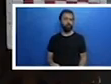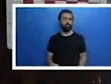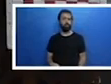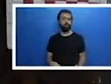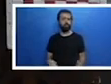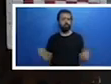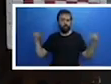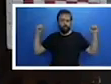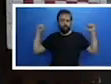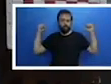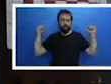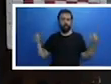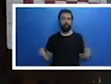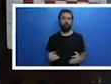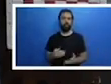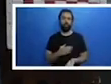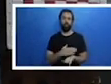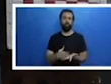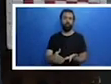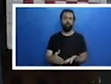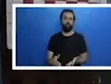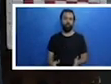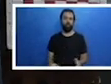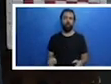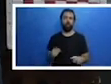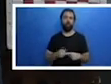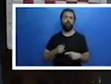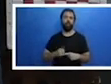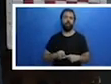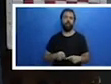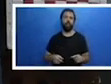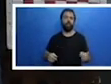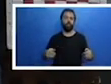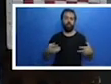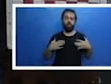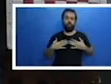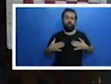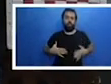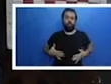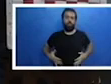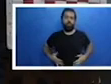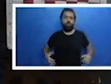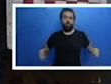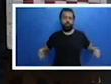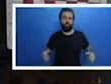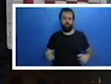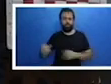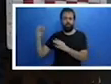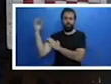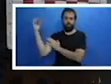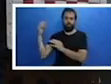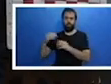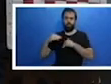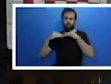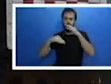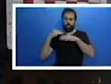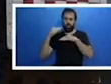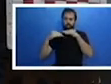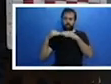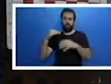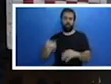surgiu com o caráter de fortalecer o corpo. Então, era utilizada por soldados, por preparação de guerra. Então,